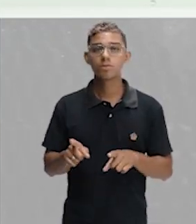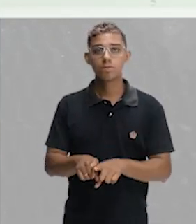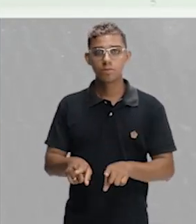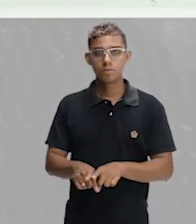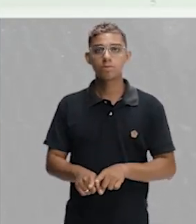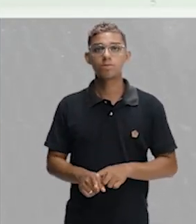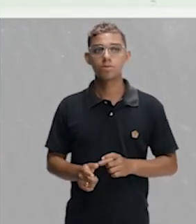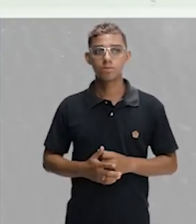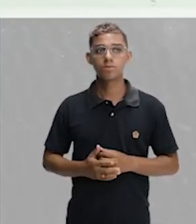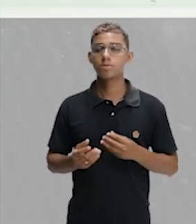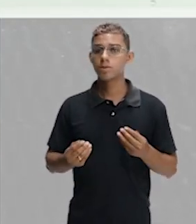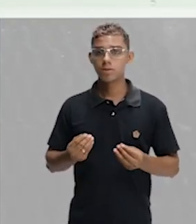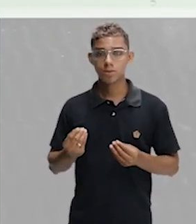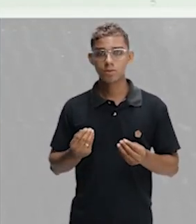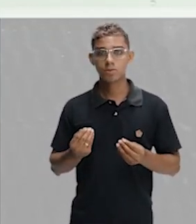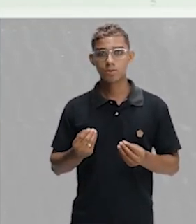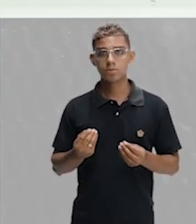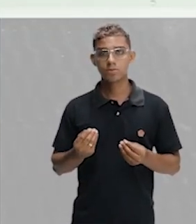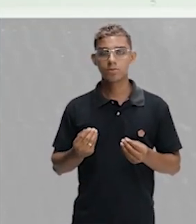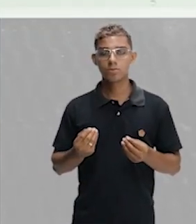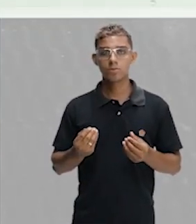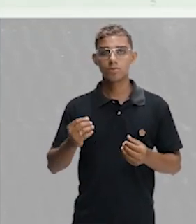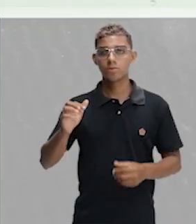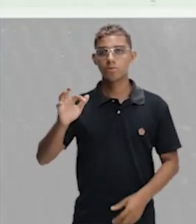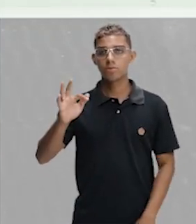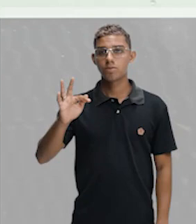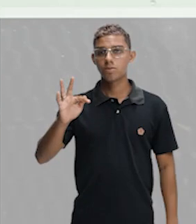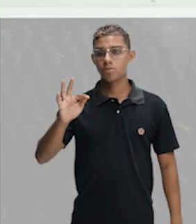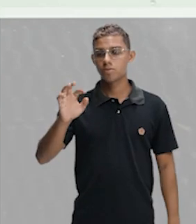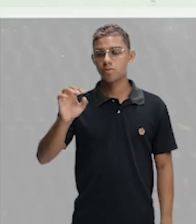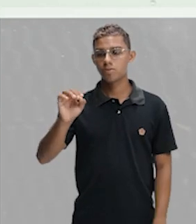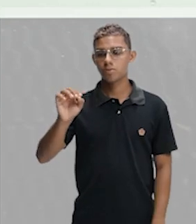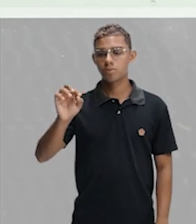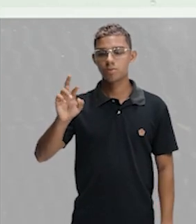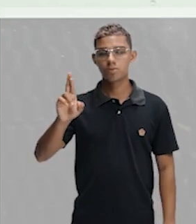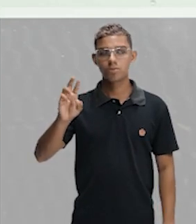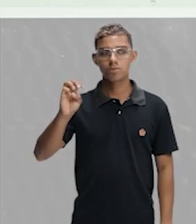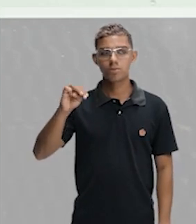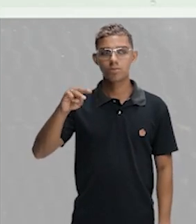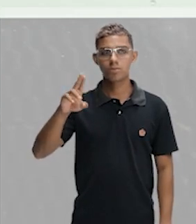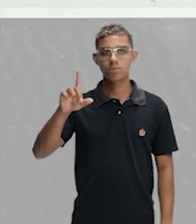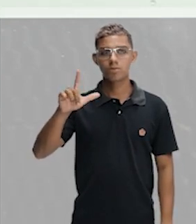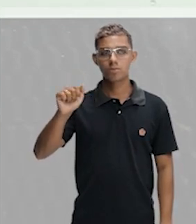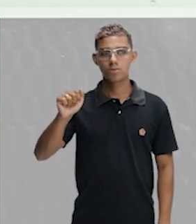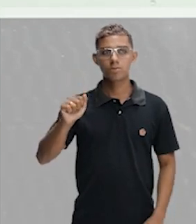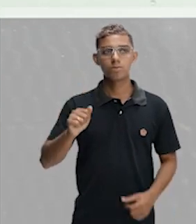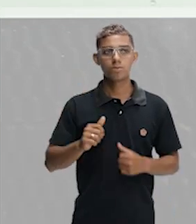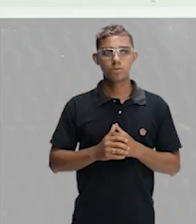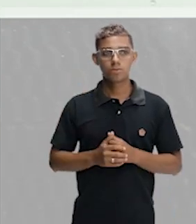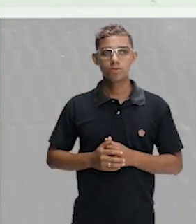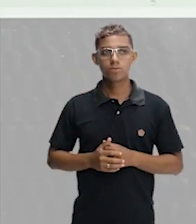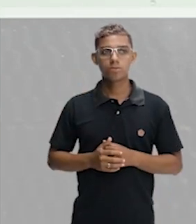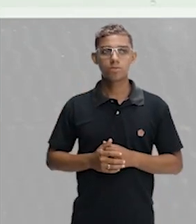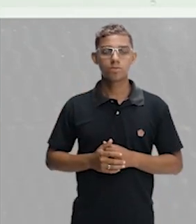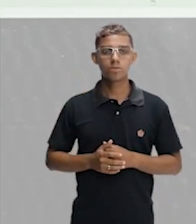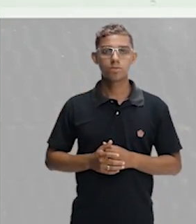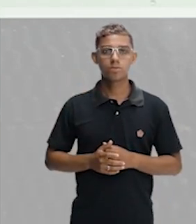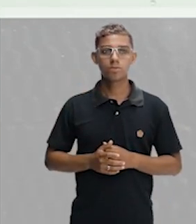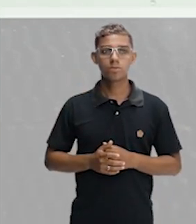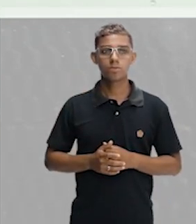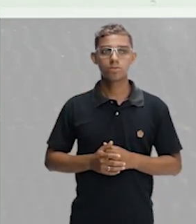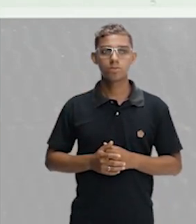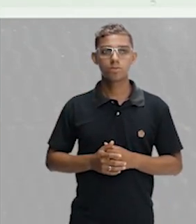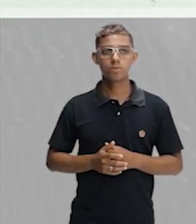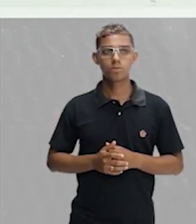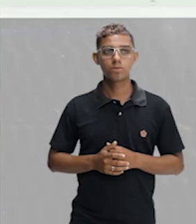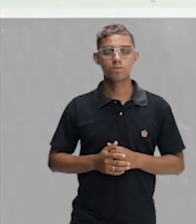Como é que é a fórmula da reta s y da reta S vai ser igual a MX +